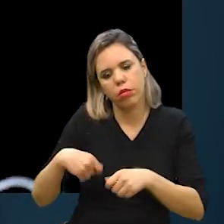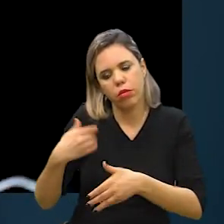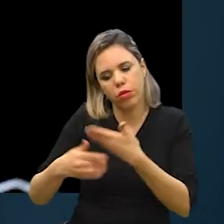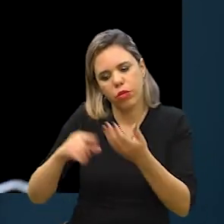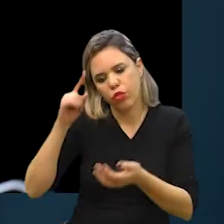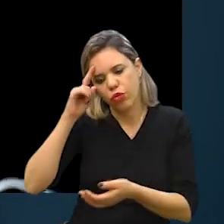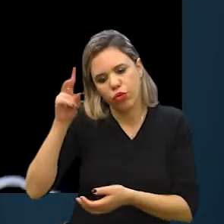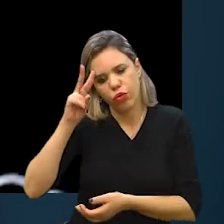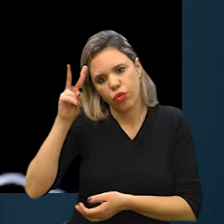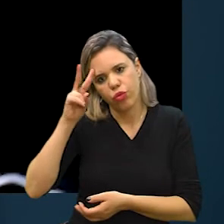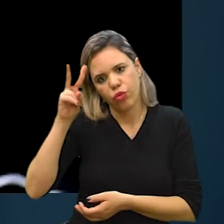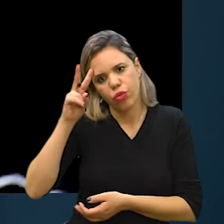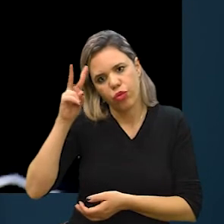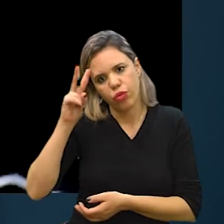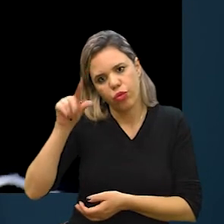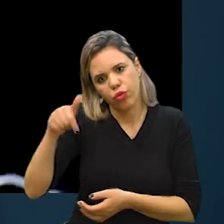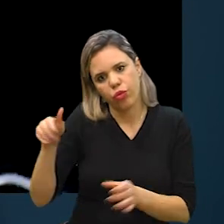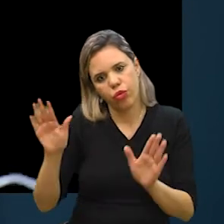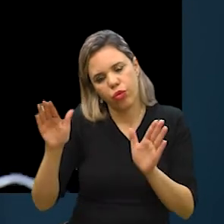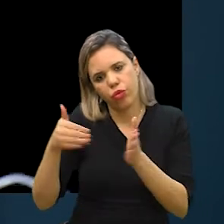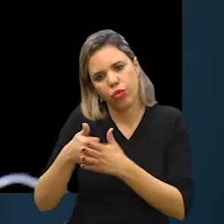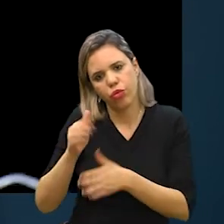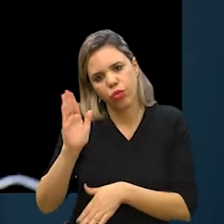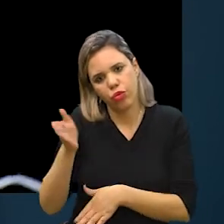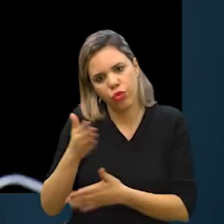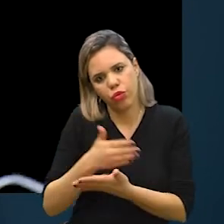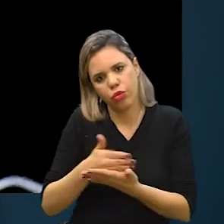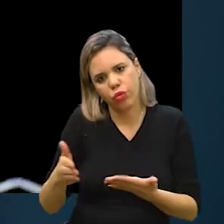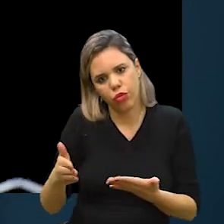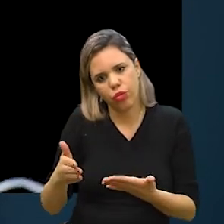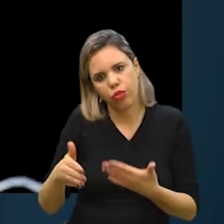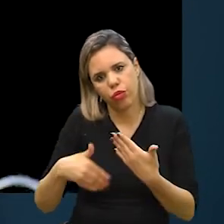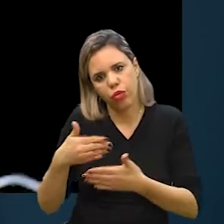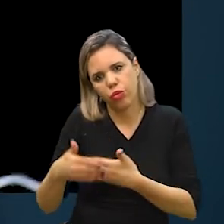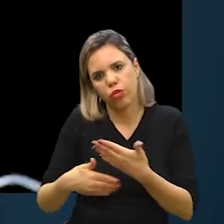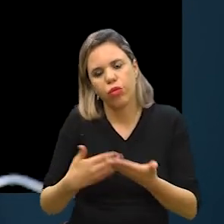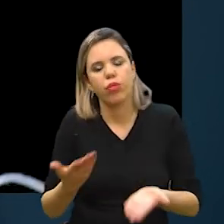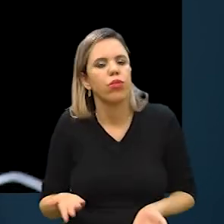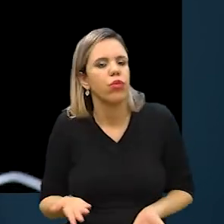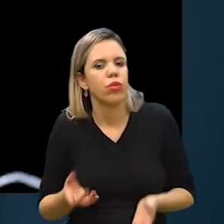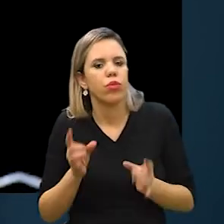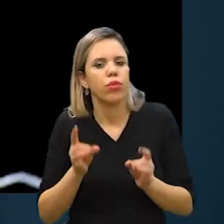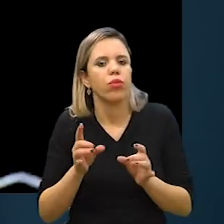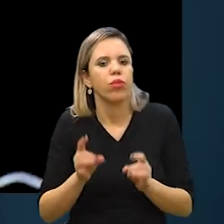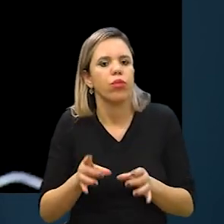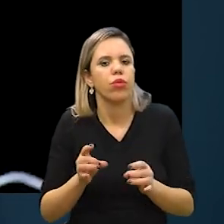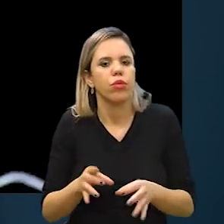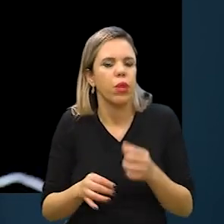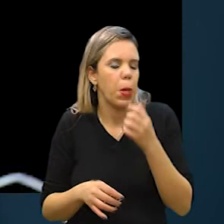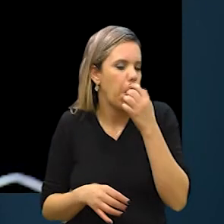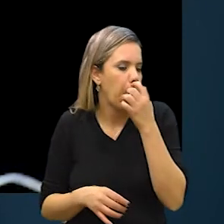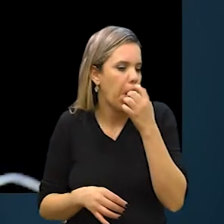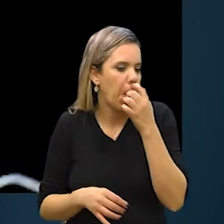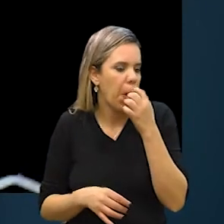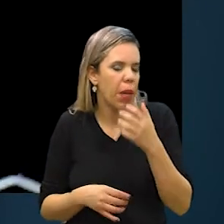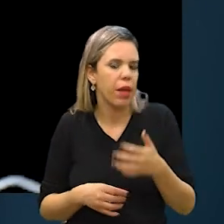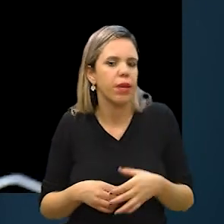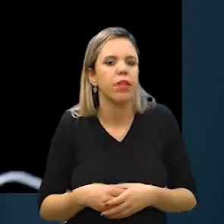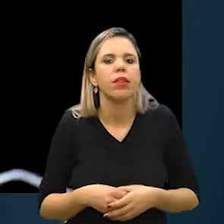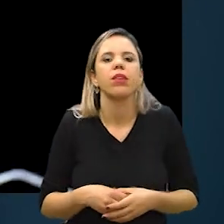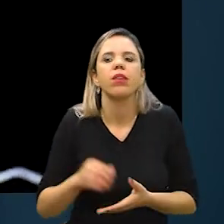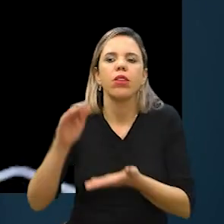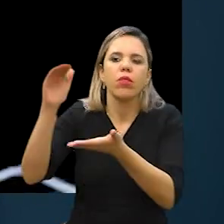para poder, no dia seguinte, na segunda-feira seguinte, após o fechamento, já tá começando com uma rotina de vendas